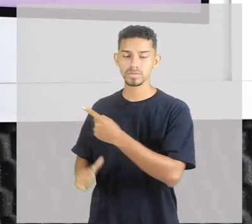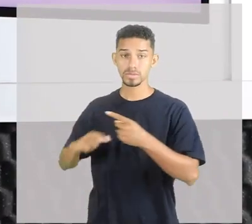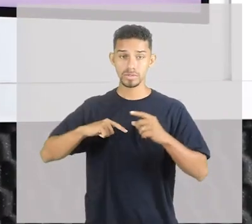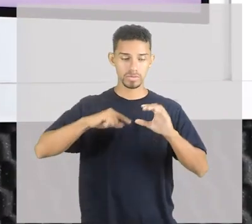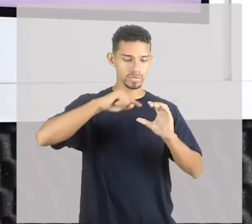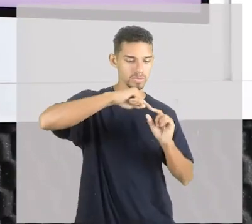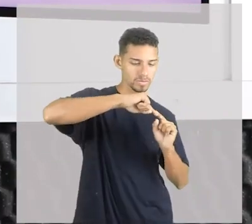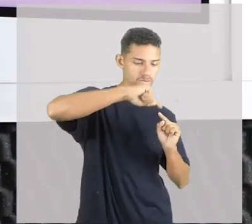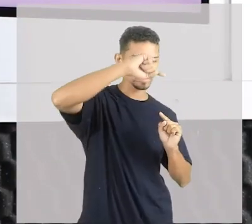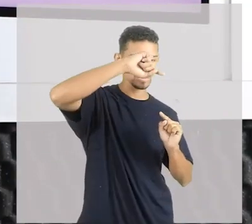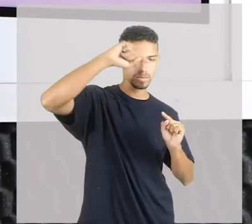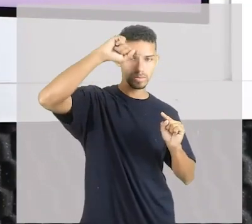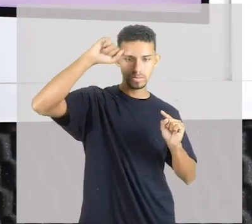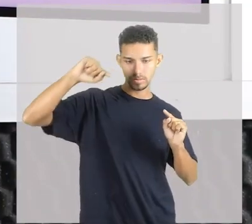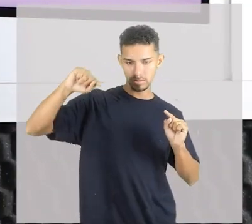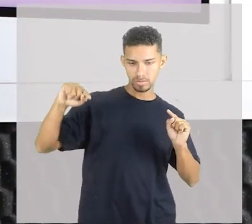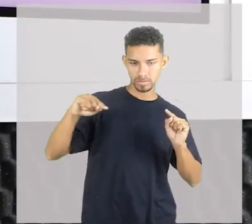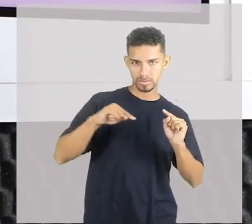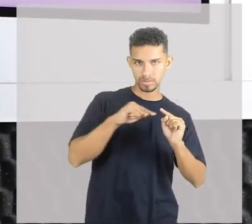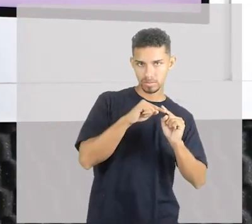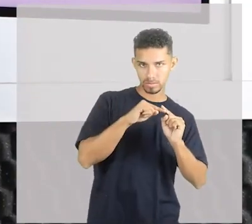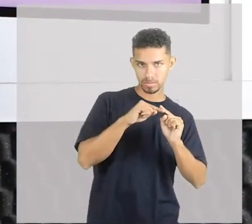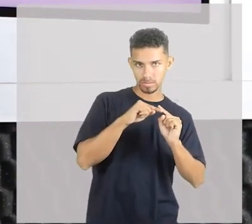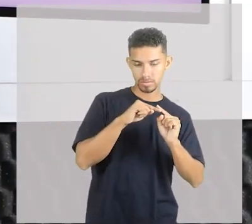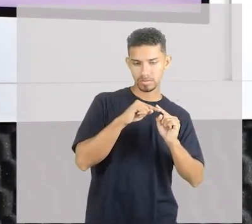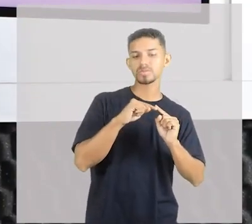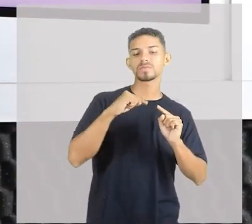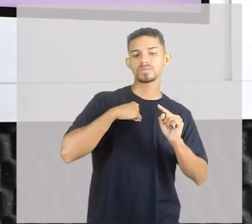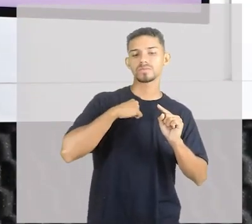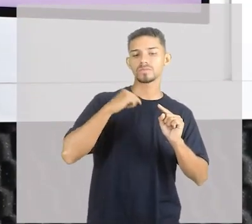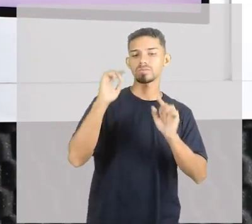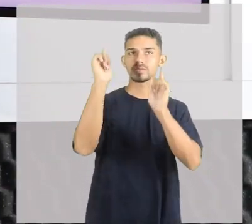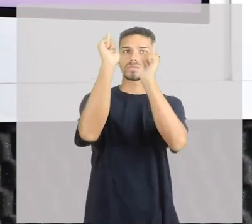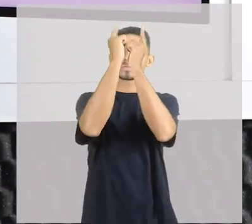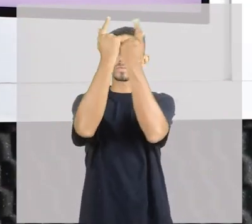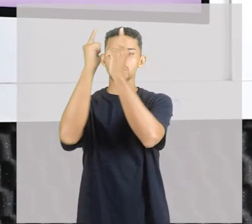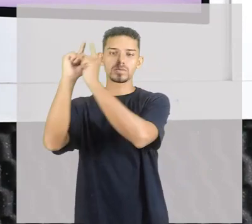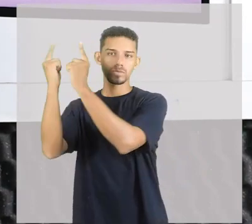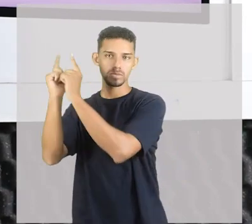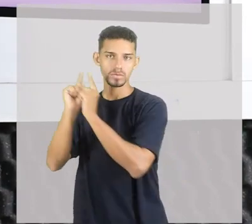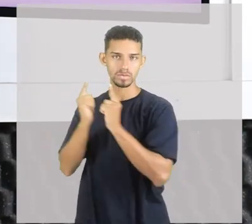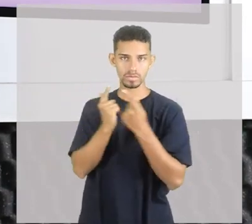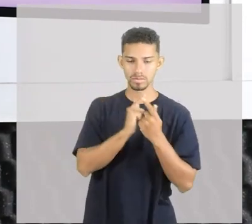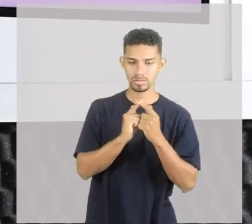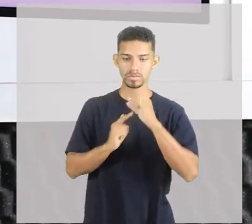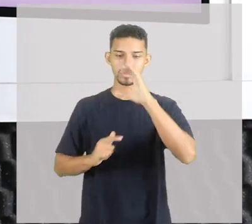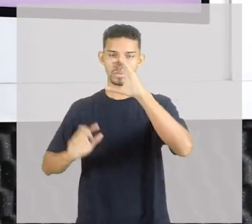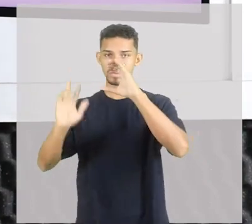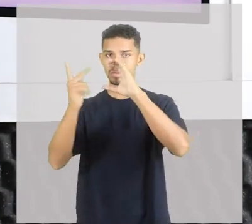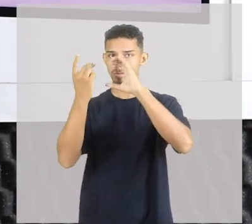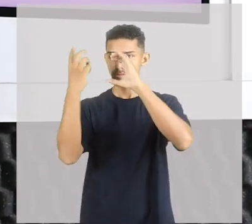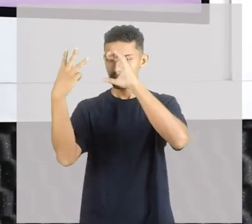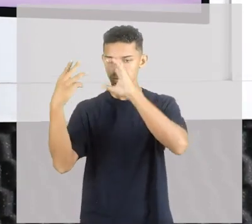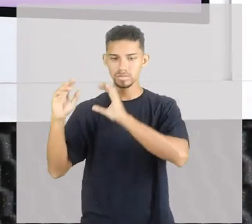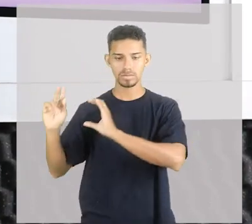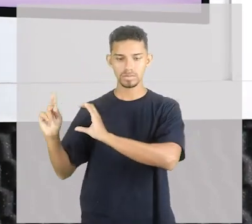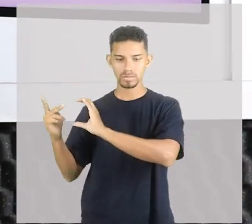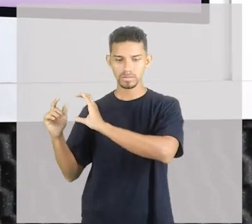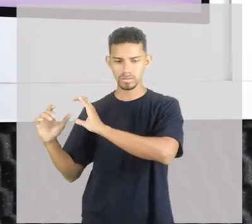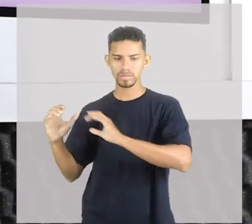aromático. E aqui você tem grupamento CH3-CH3, mas você tem uma hidroxila, até deixei em